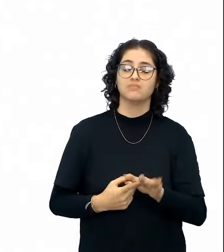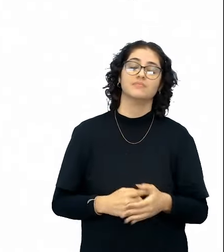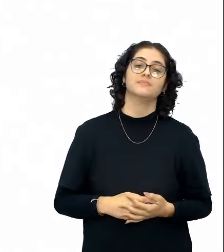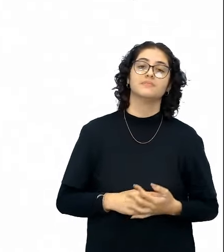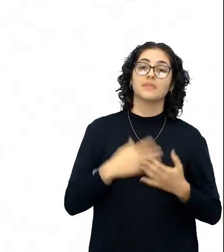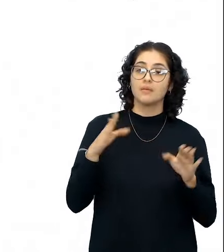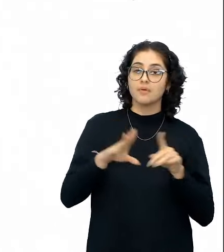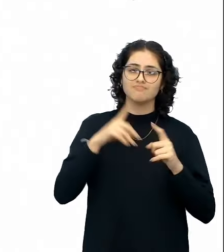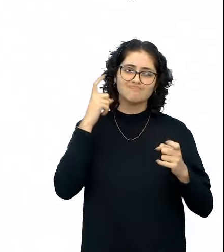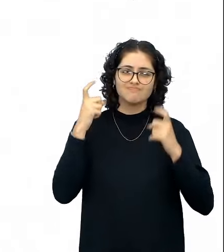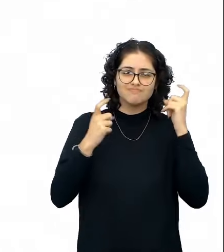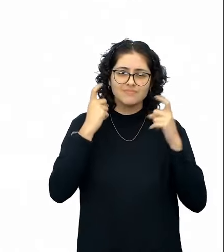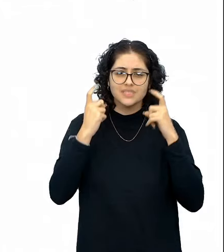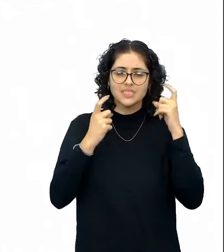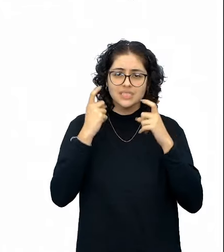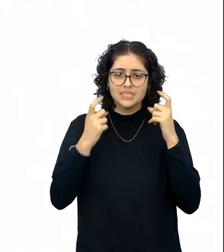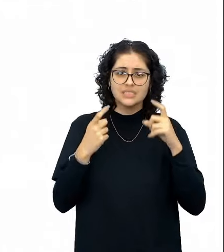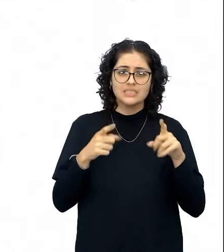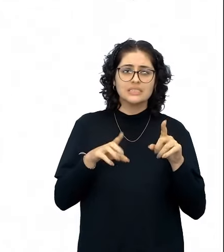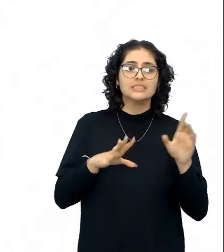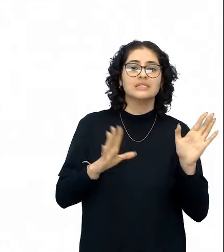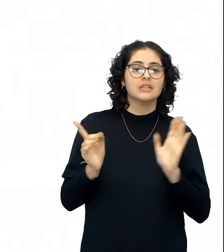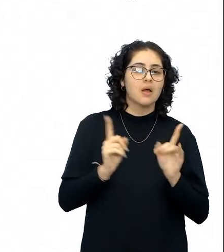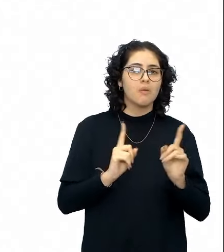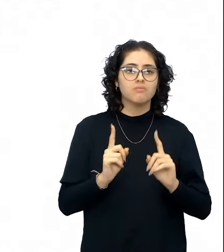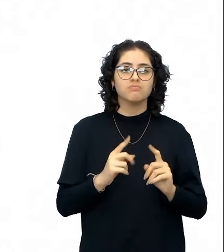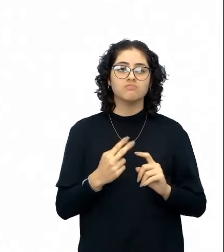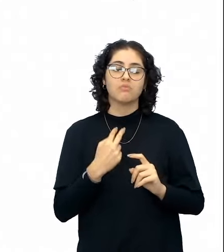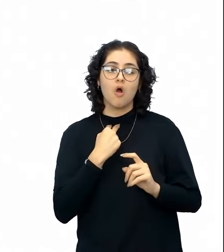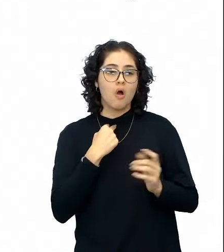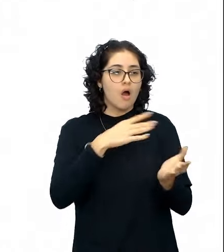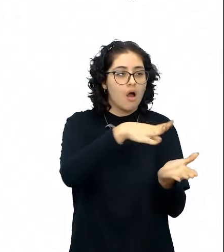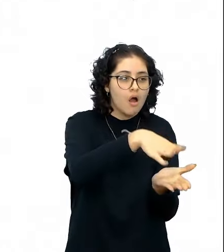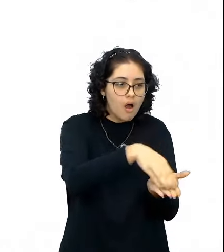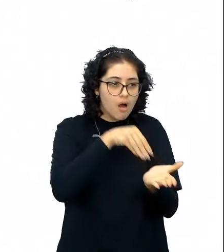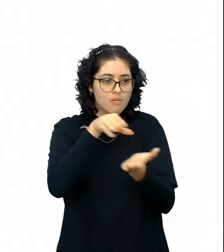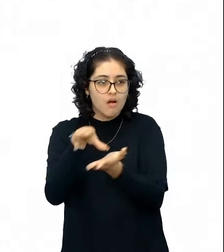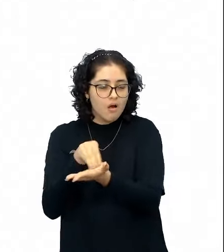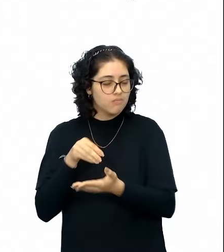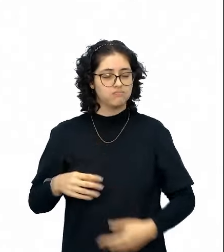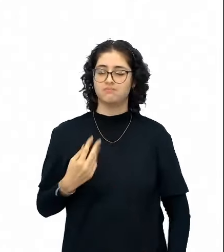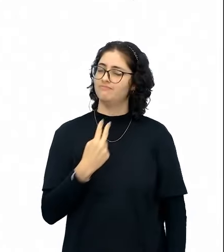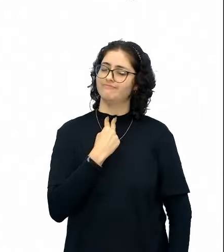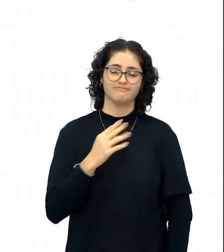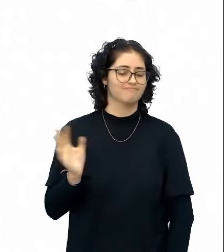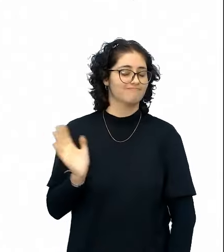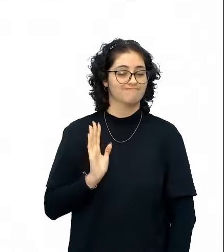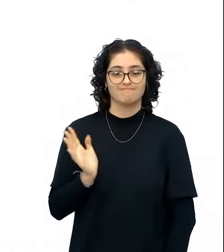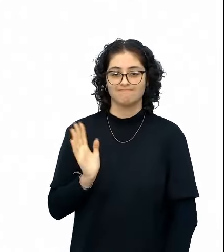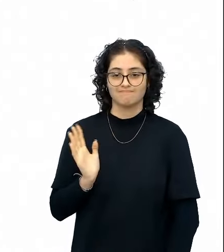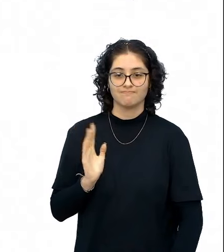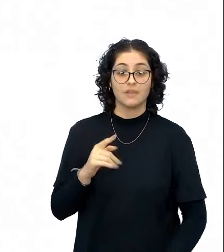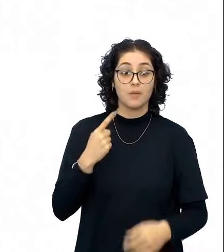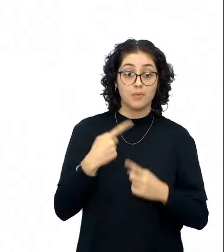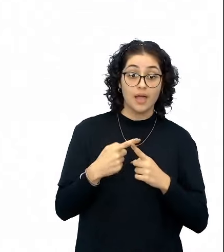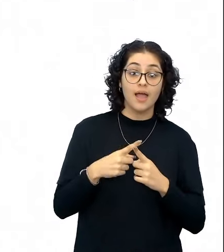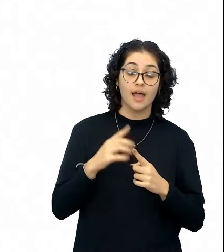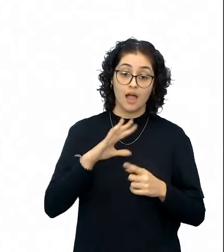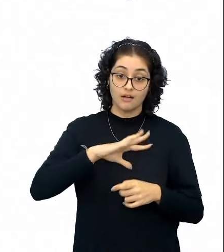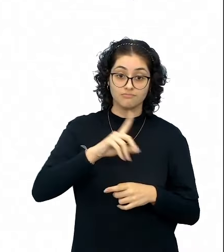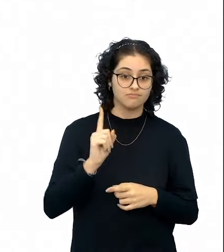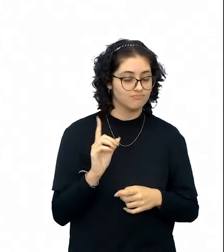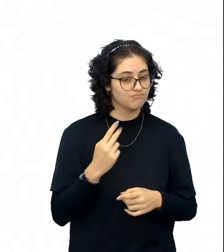preocupação também de mostrar que não pode copiar uma tirinha de outro que já foi feito, porque isso seria plágio. E